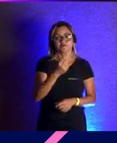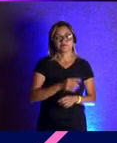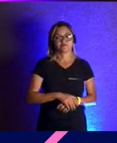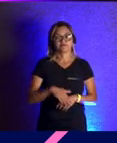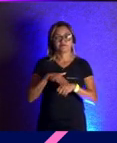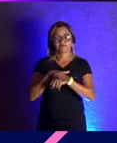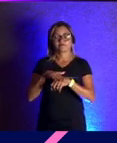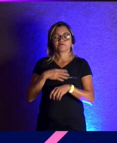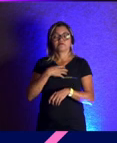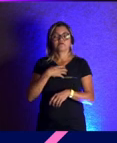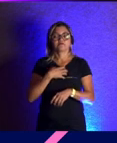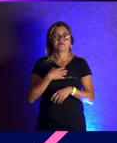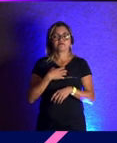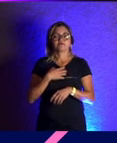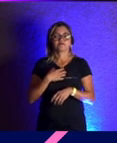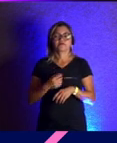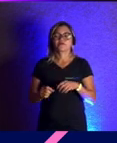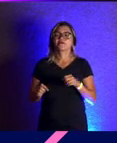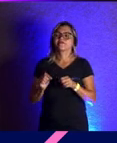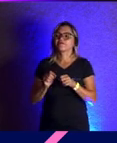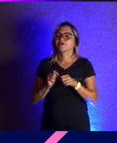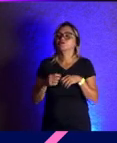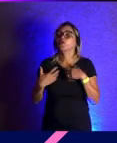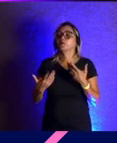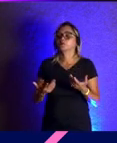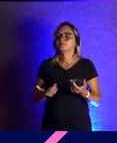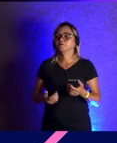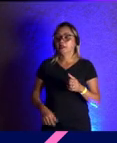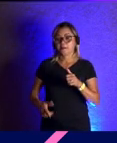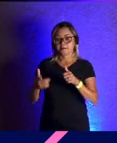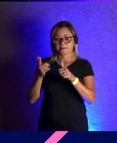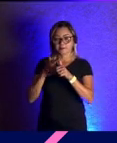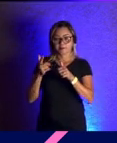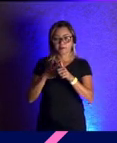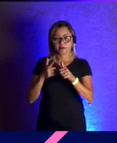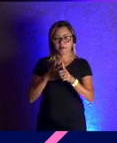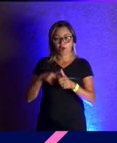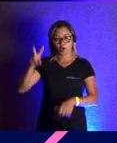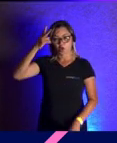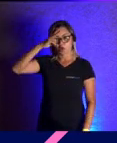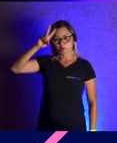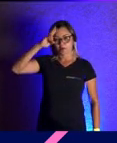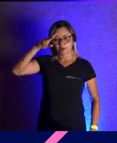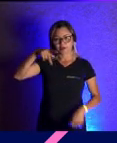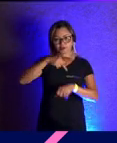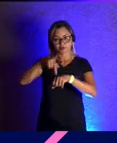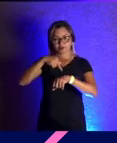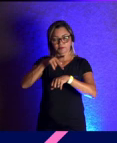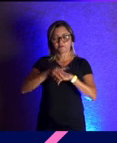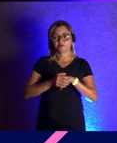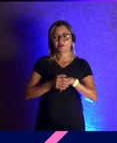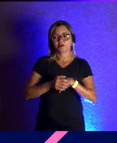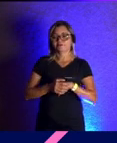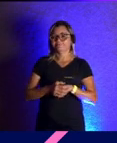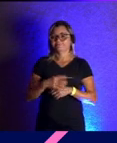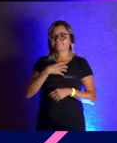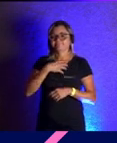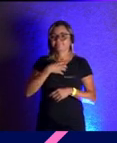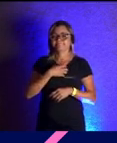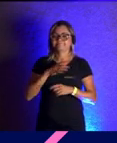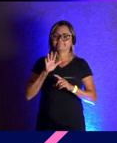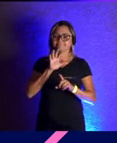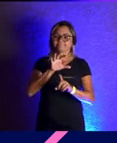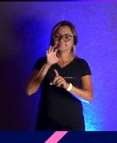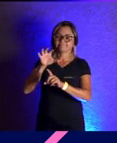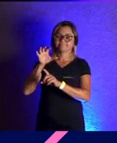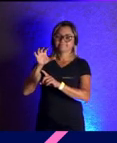como a gente fez, mas a gente primeiro levantou o médico, é que tem uma grande inspiração para o Brasil, que a gente primeiro